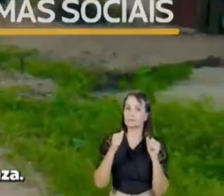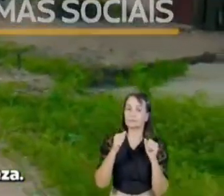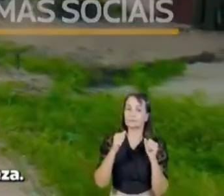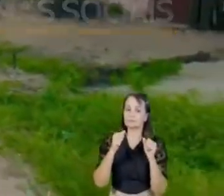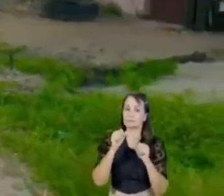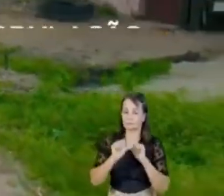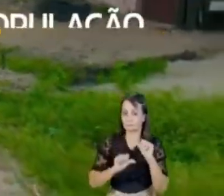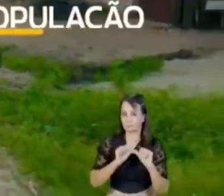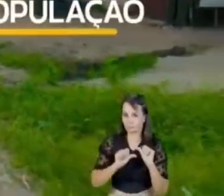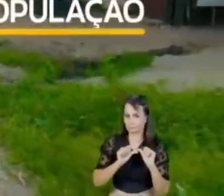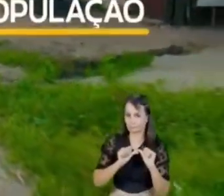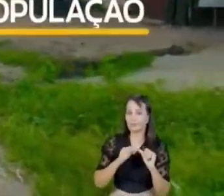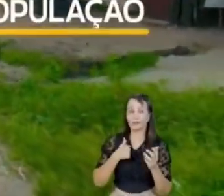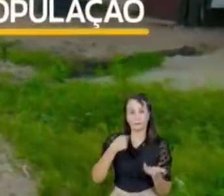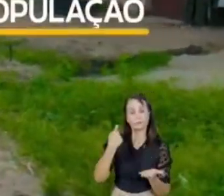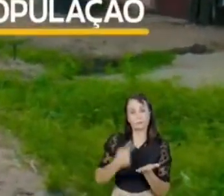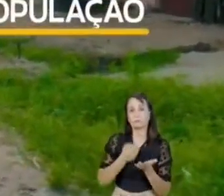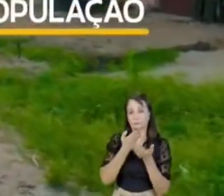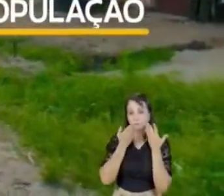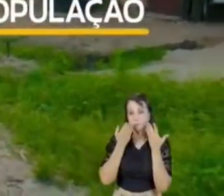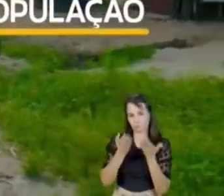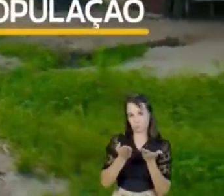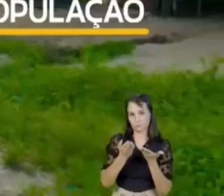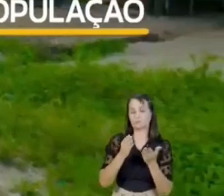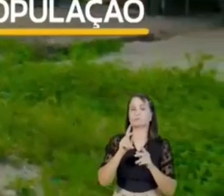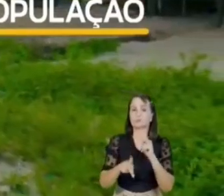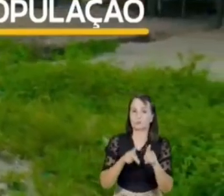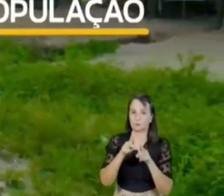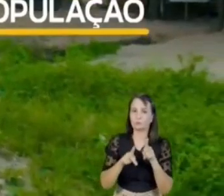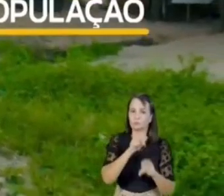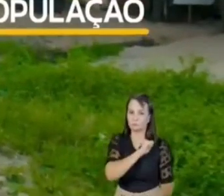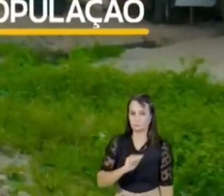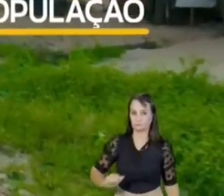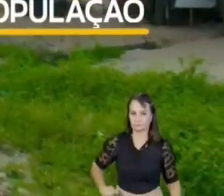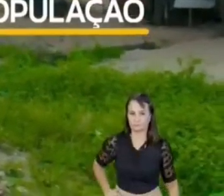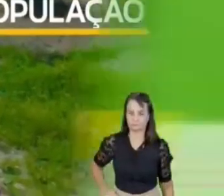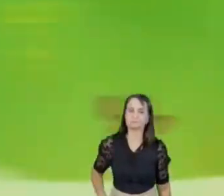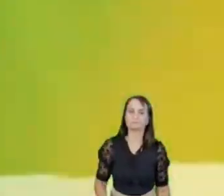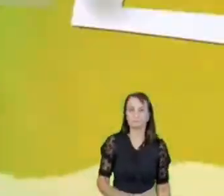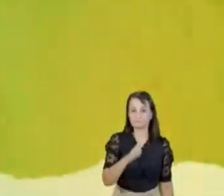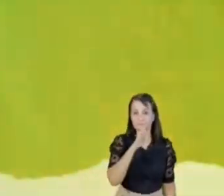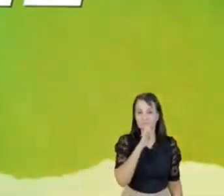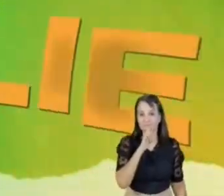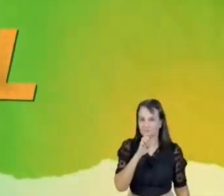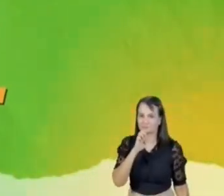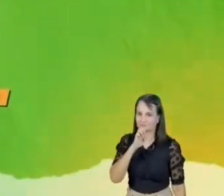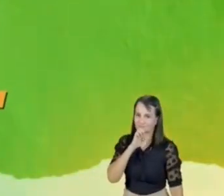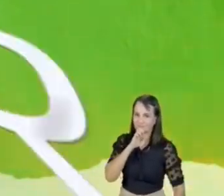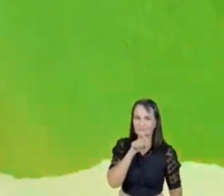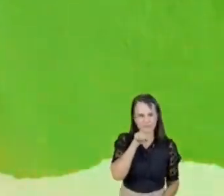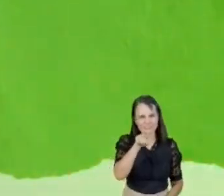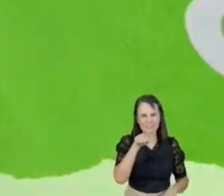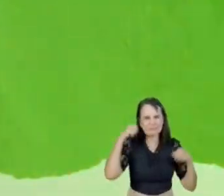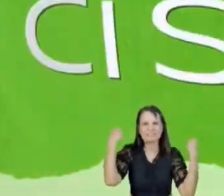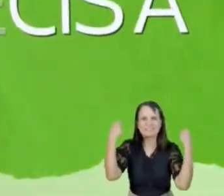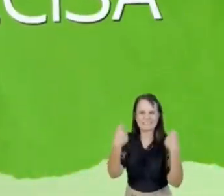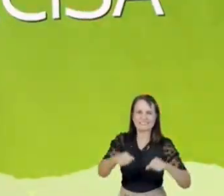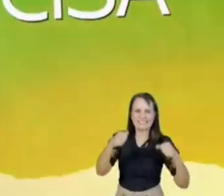sair da pobreza. Esses são os compromissos que eu tenho com você e com toda a população de Ananindeua.